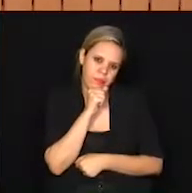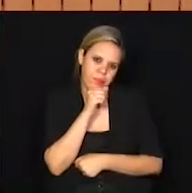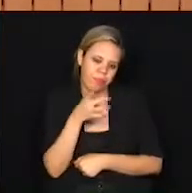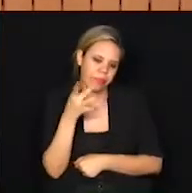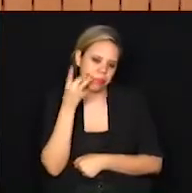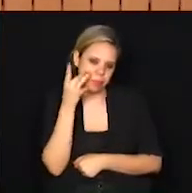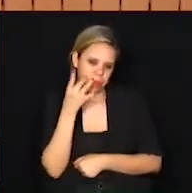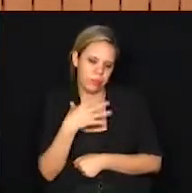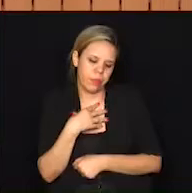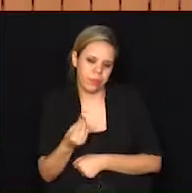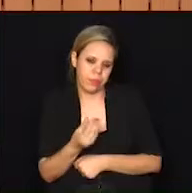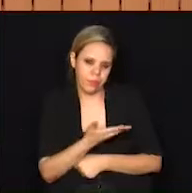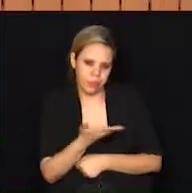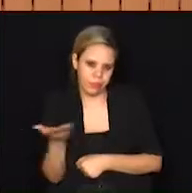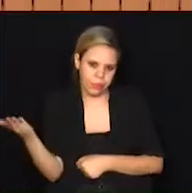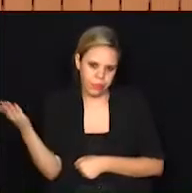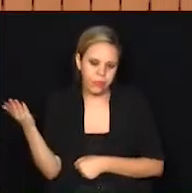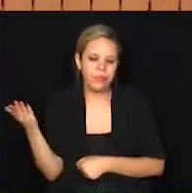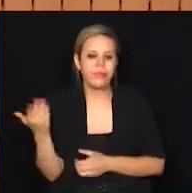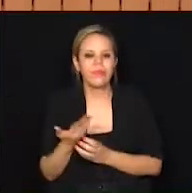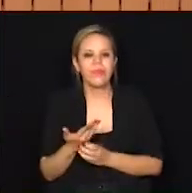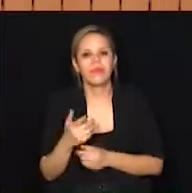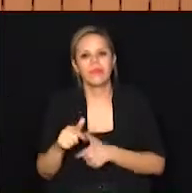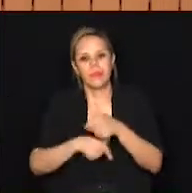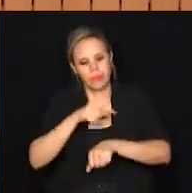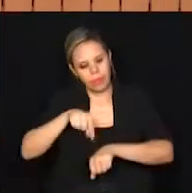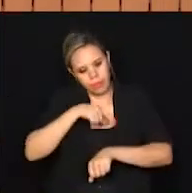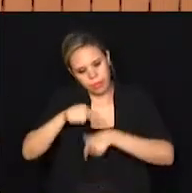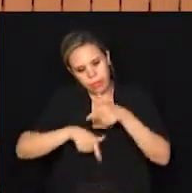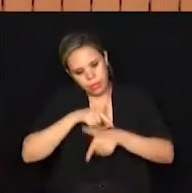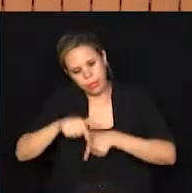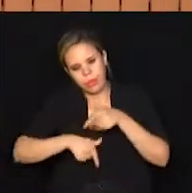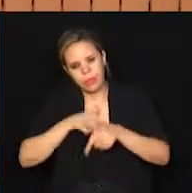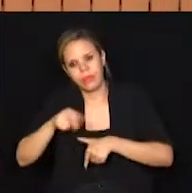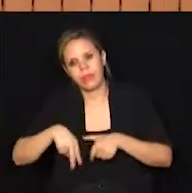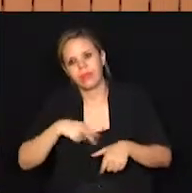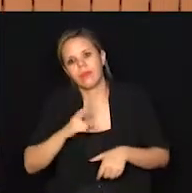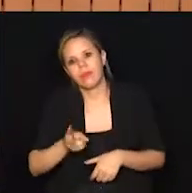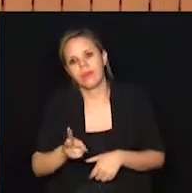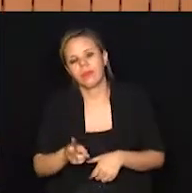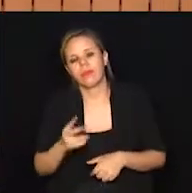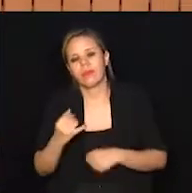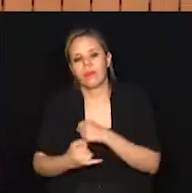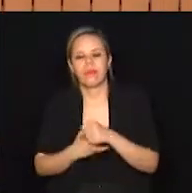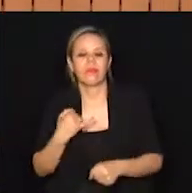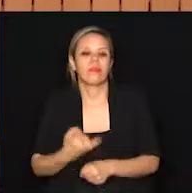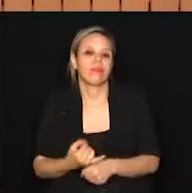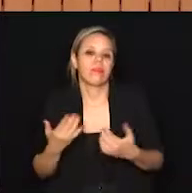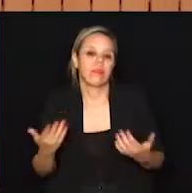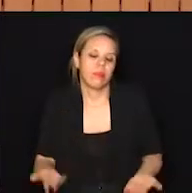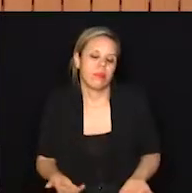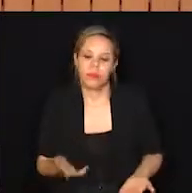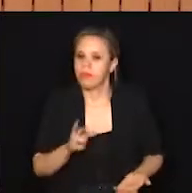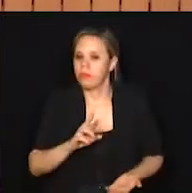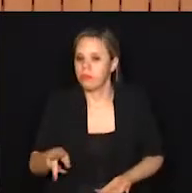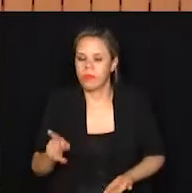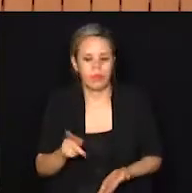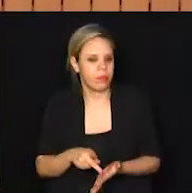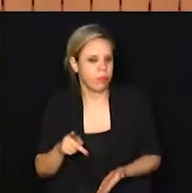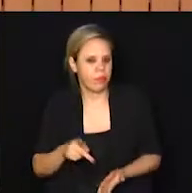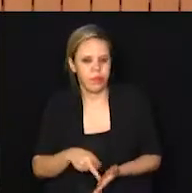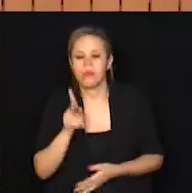essa dúvida, né, do porquê não se discute como vai ficar o ano letivo, qual é o planejamento para 2021, como essas crianças